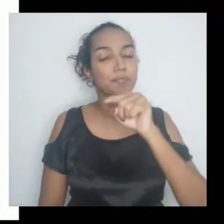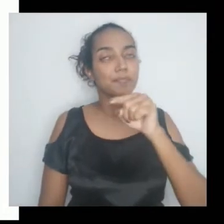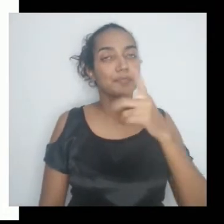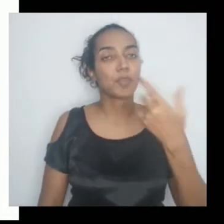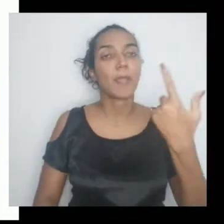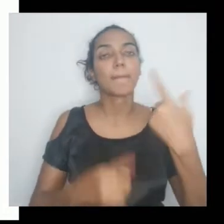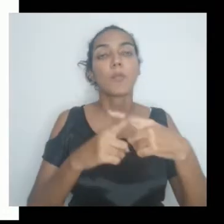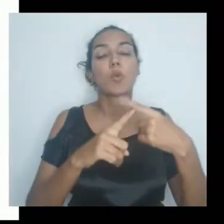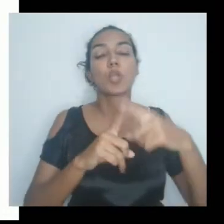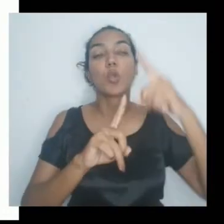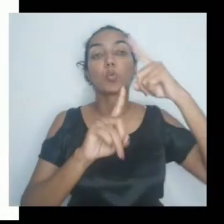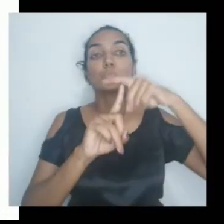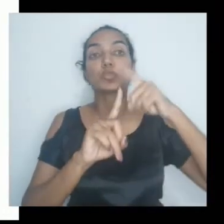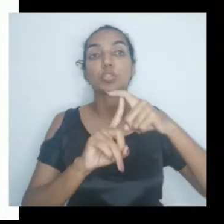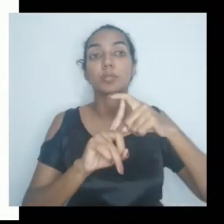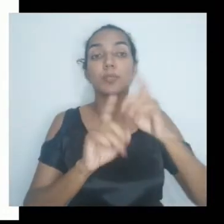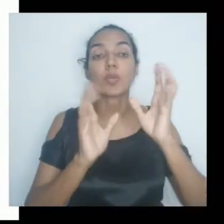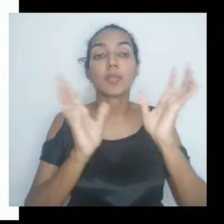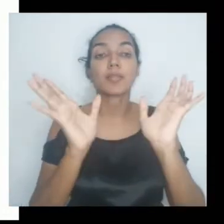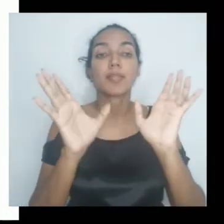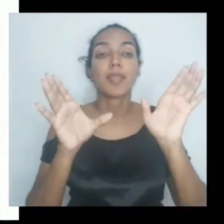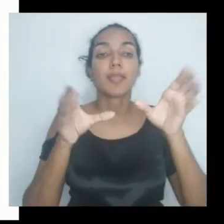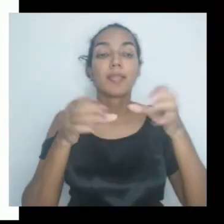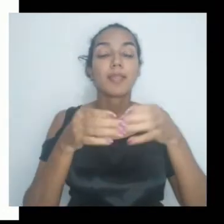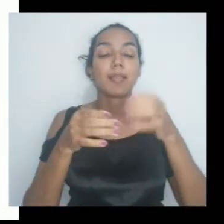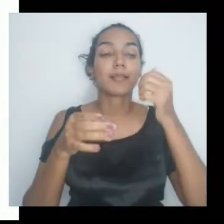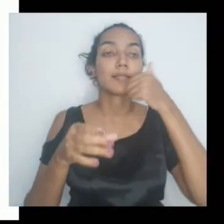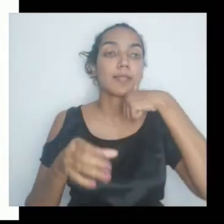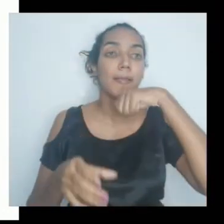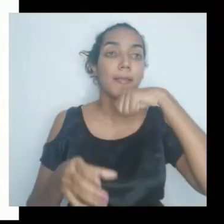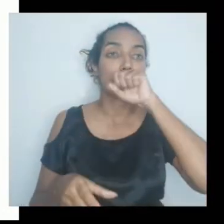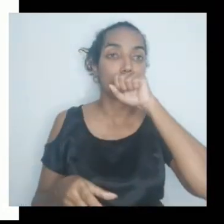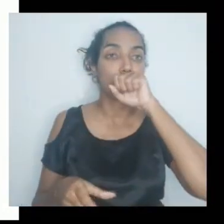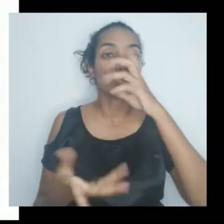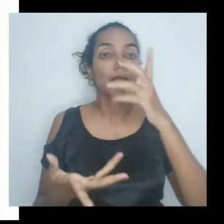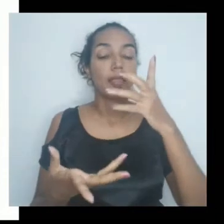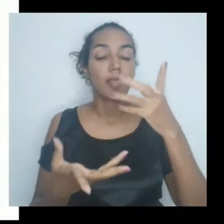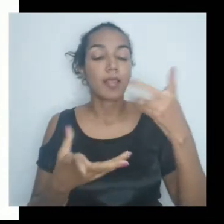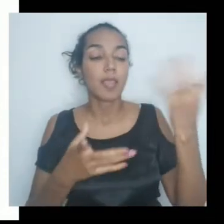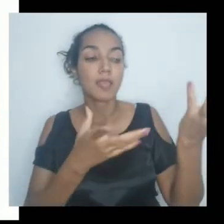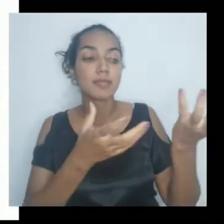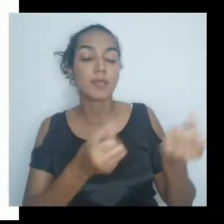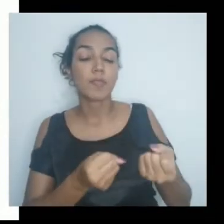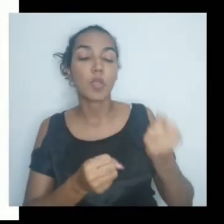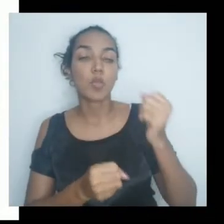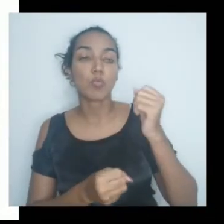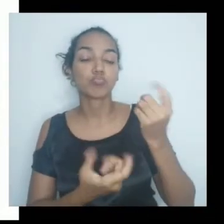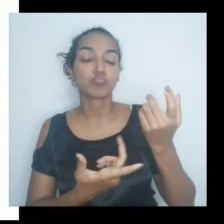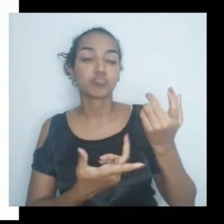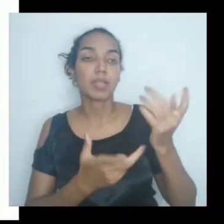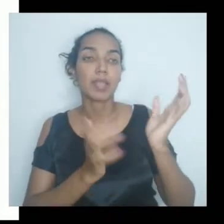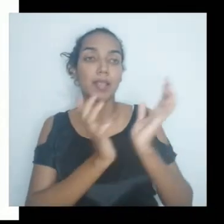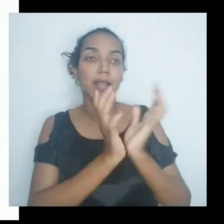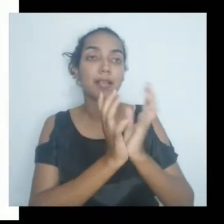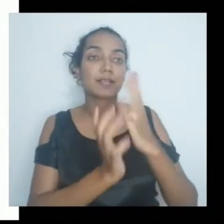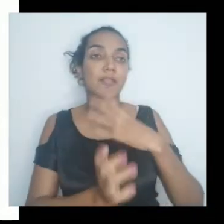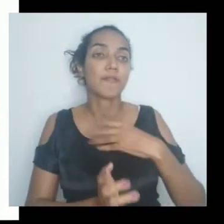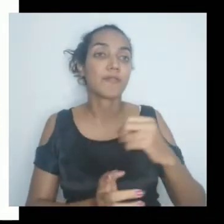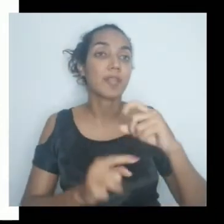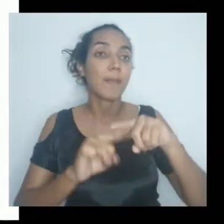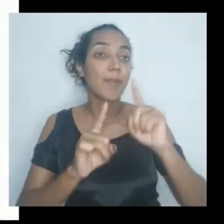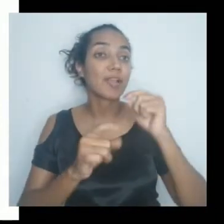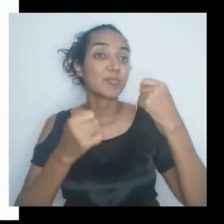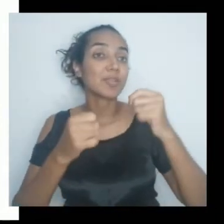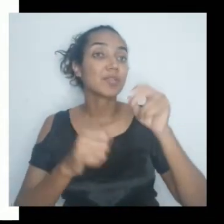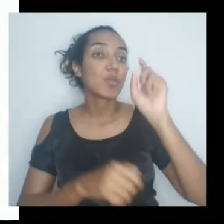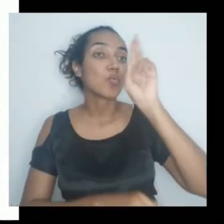mãe, apesar de ter recebido uma instância de classe filha, esse cara aqui precisa forçar o cast para que mãe object